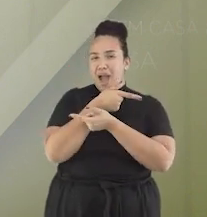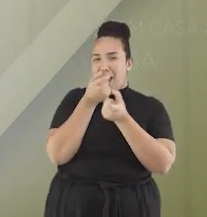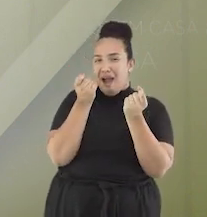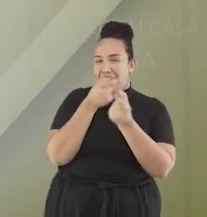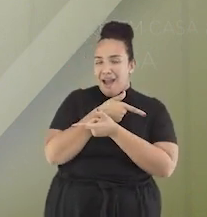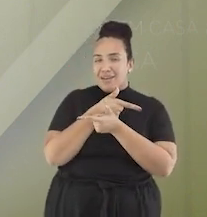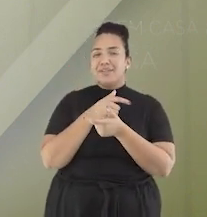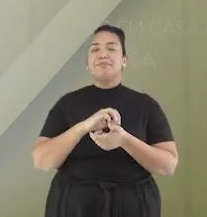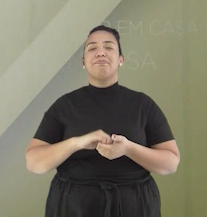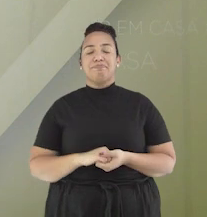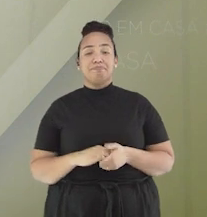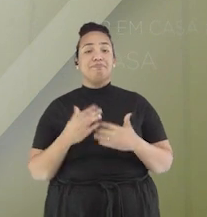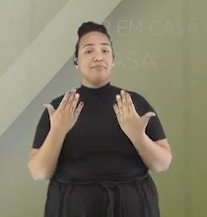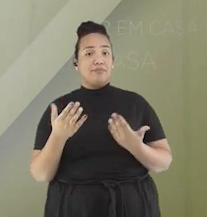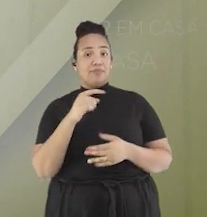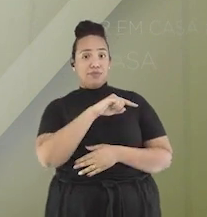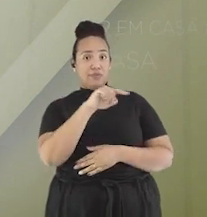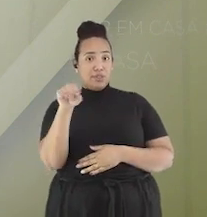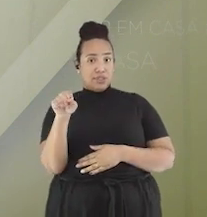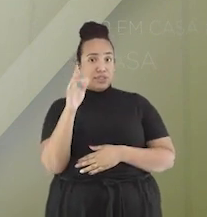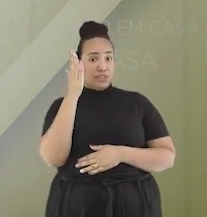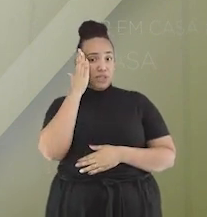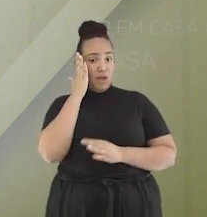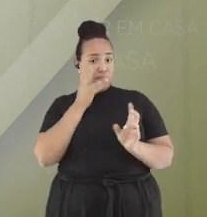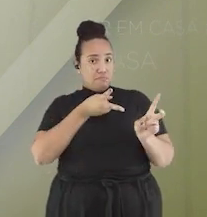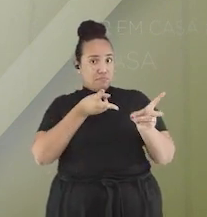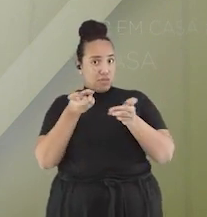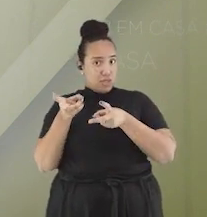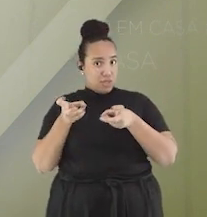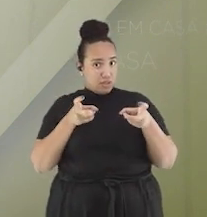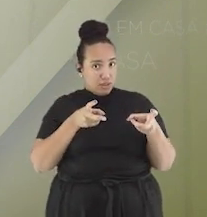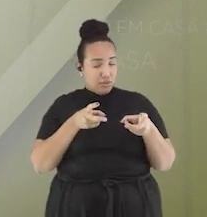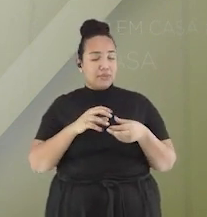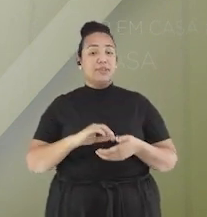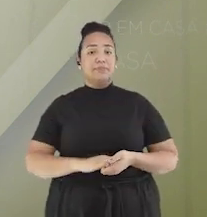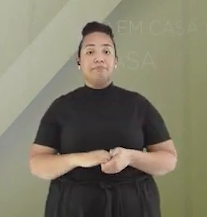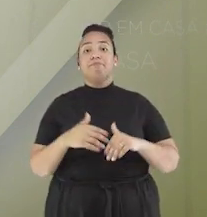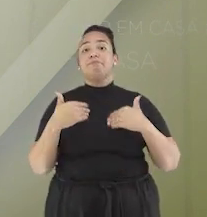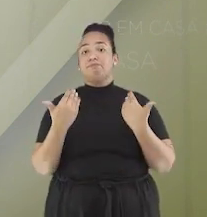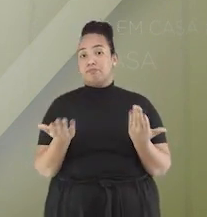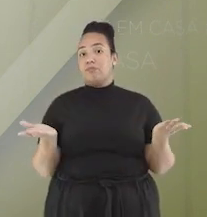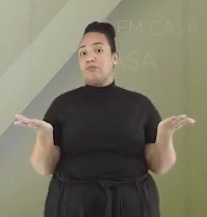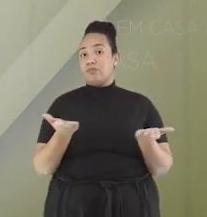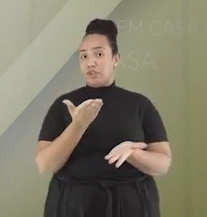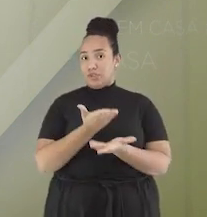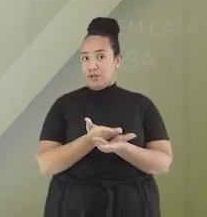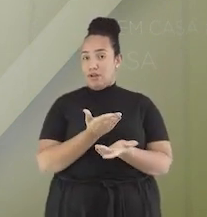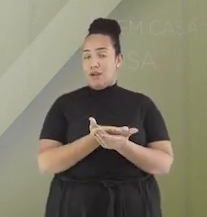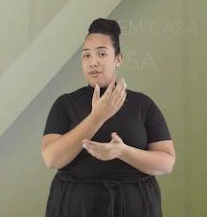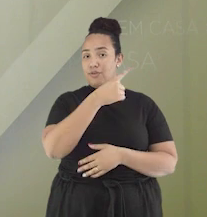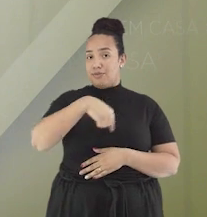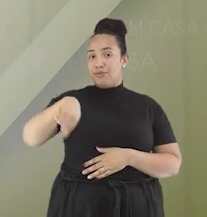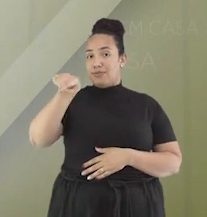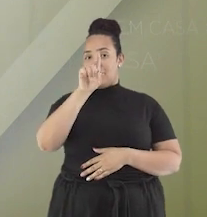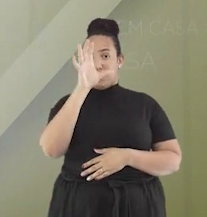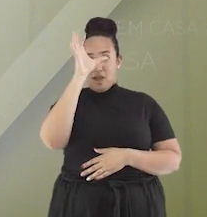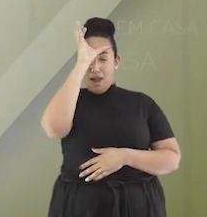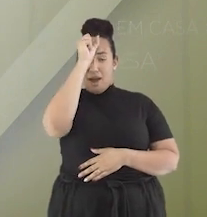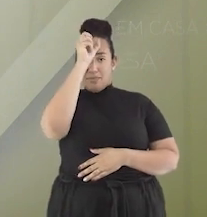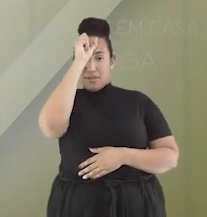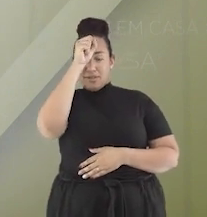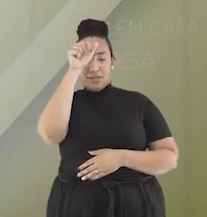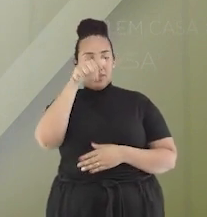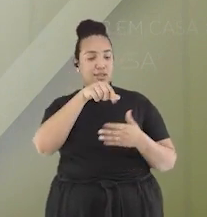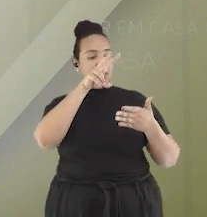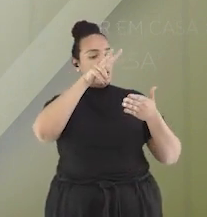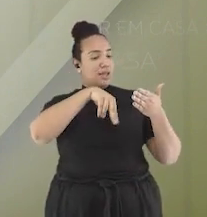humor? Consegue fazer uma boa interpretação deles? Na aula de hoje, você vai aprender como fazer